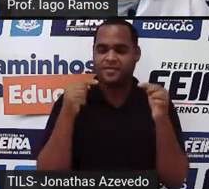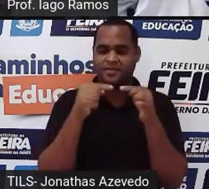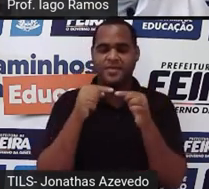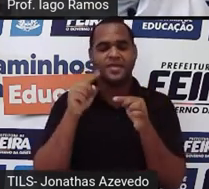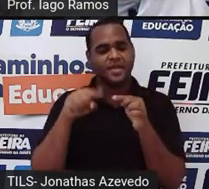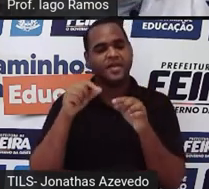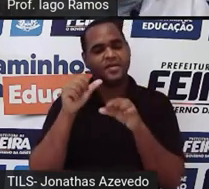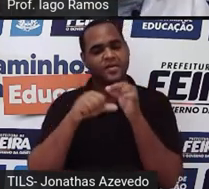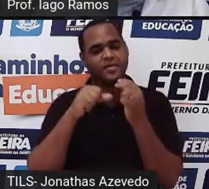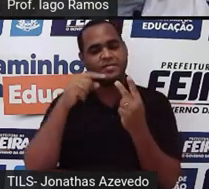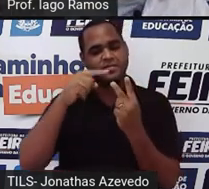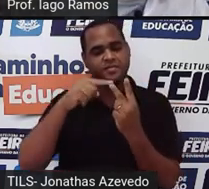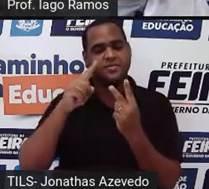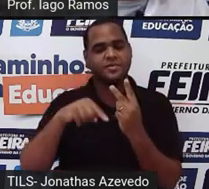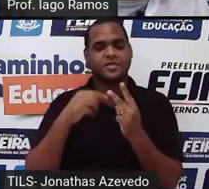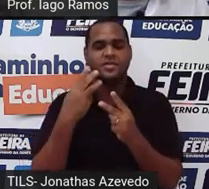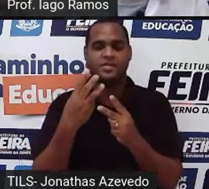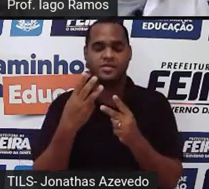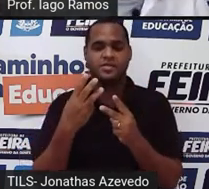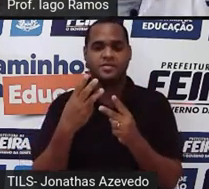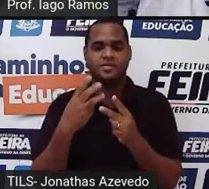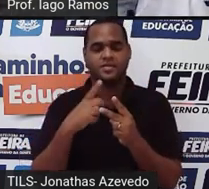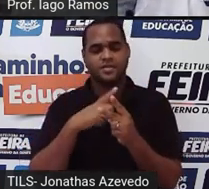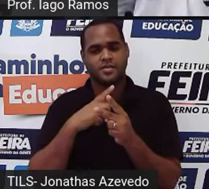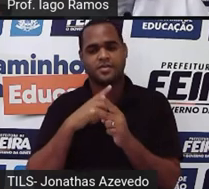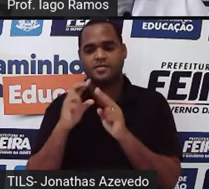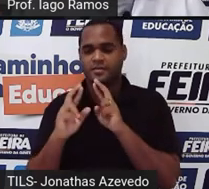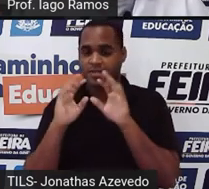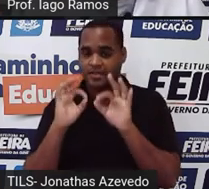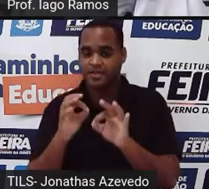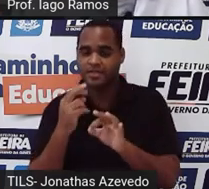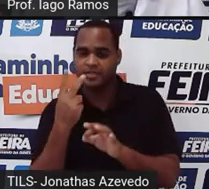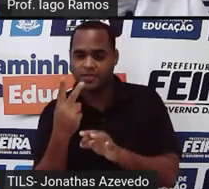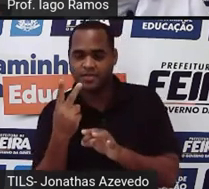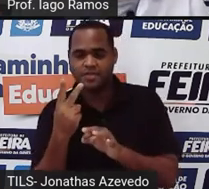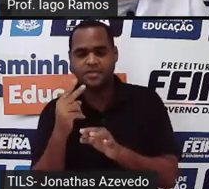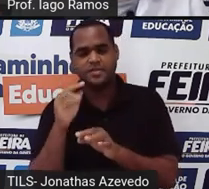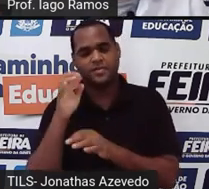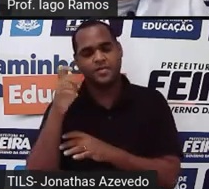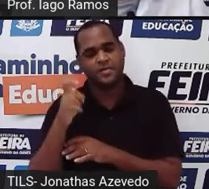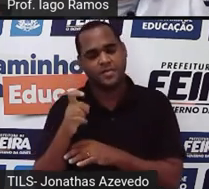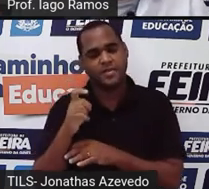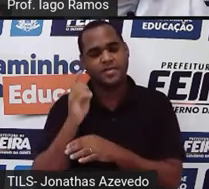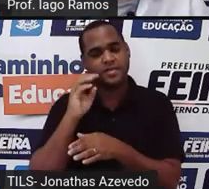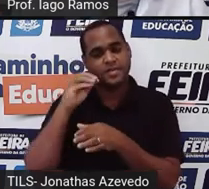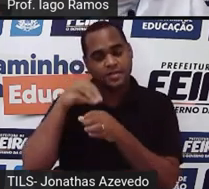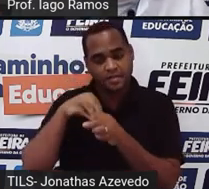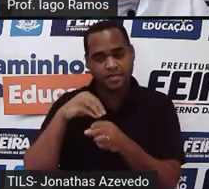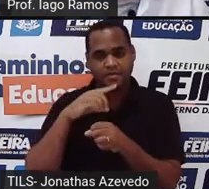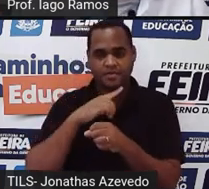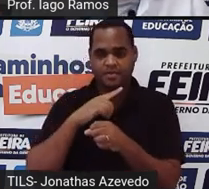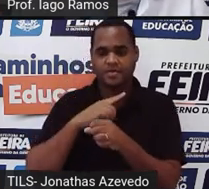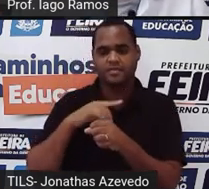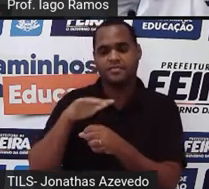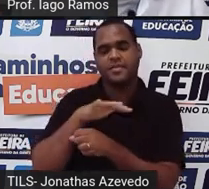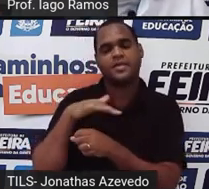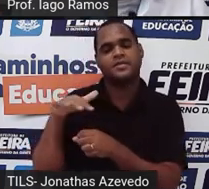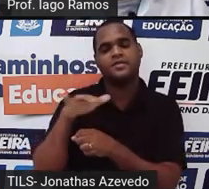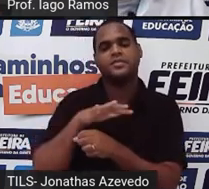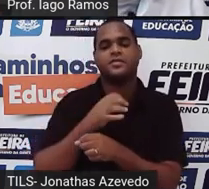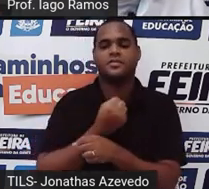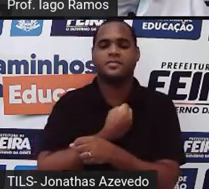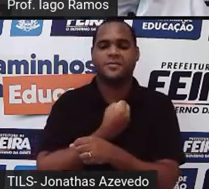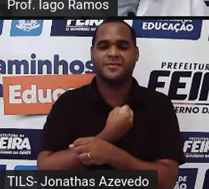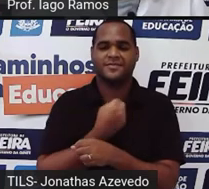né? Uma raiz com índice 2 e o expoente lá dentro da base, né, vai ser